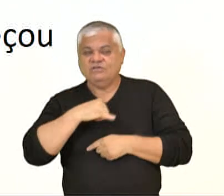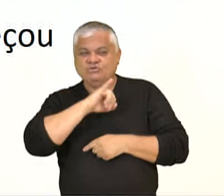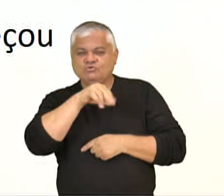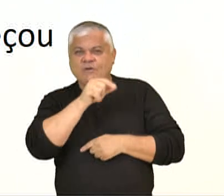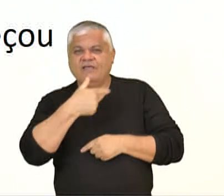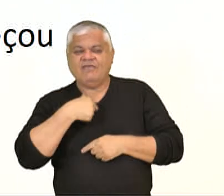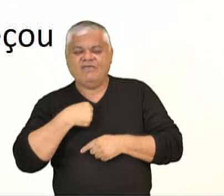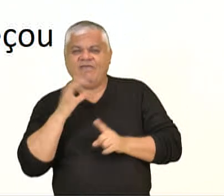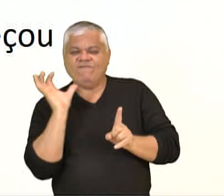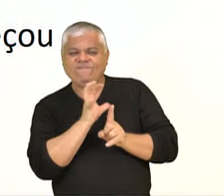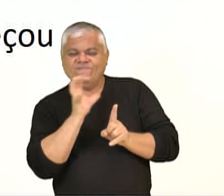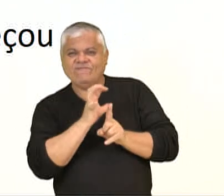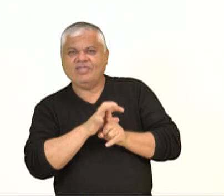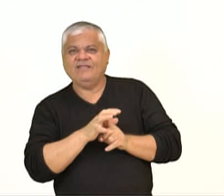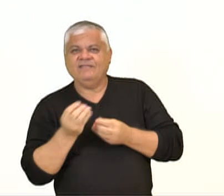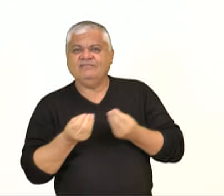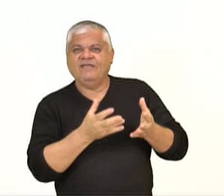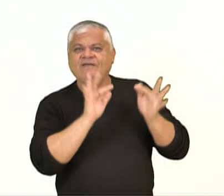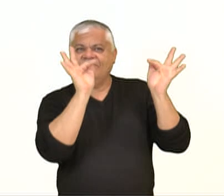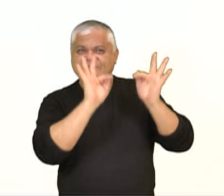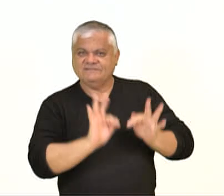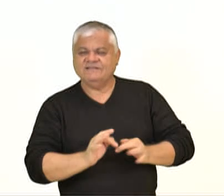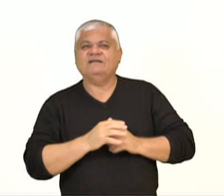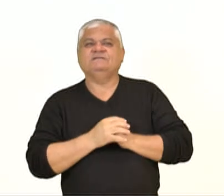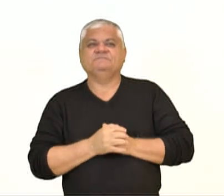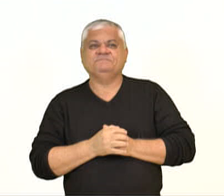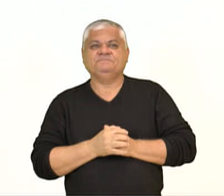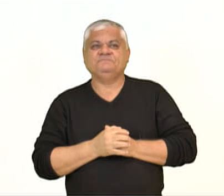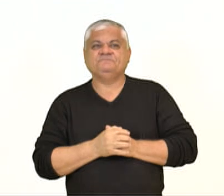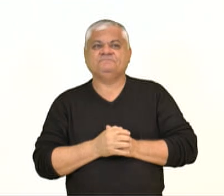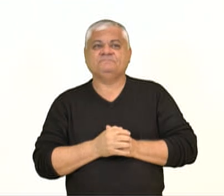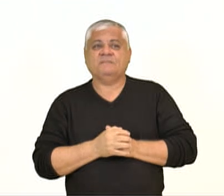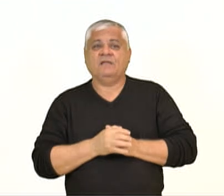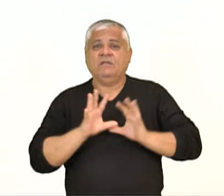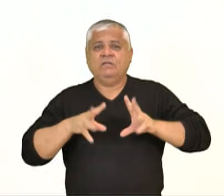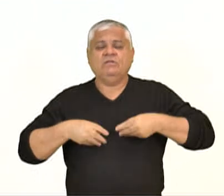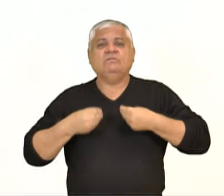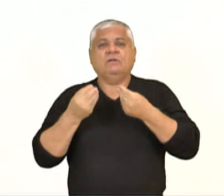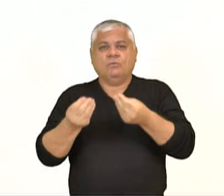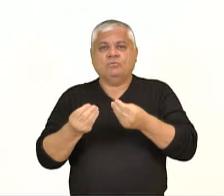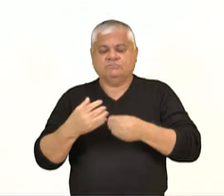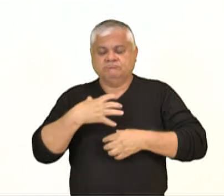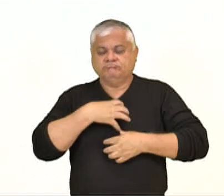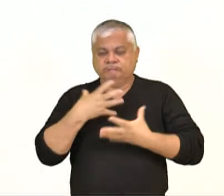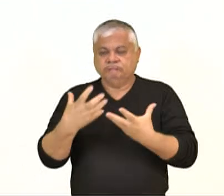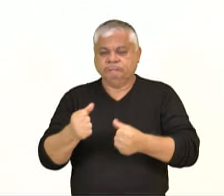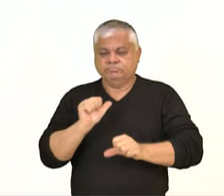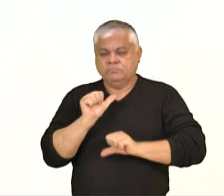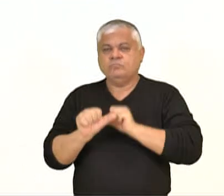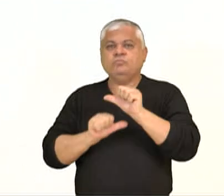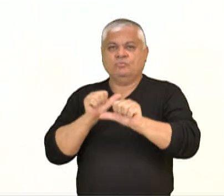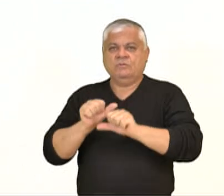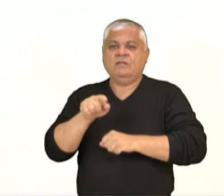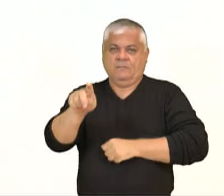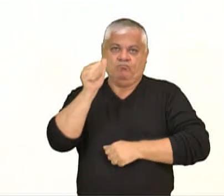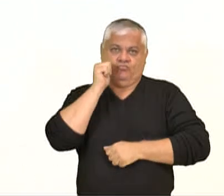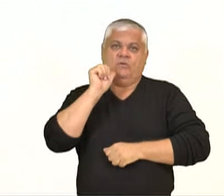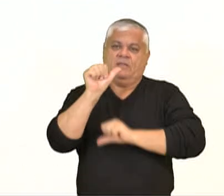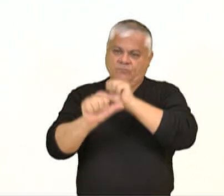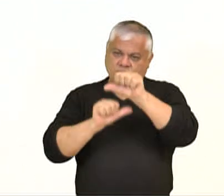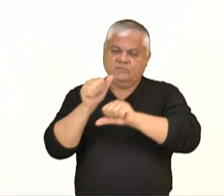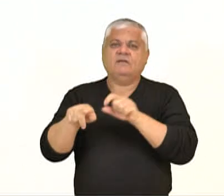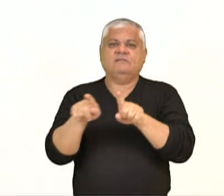a felicidade, ideia inata. Entregou-se a redimir a mulher, a conta